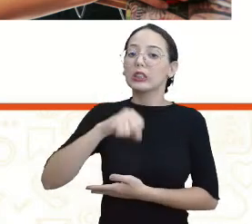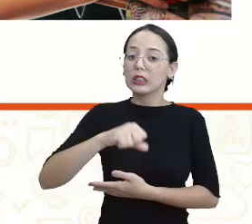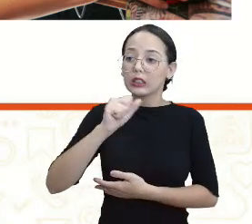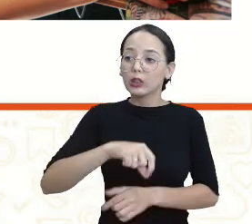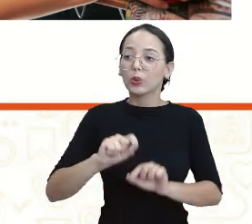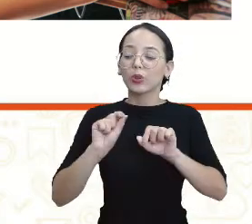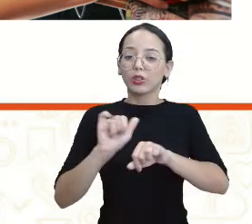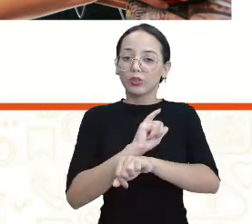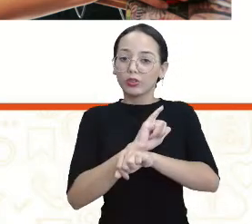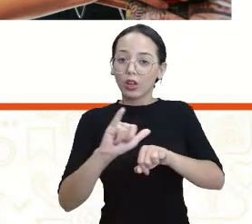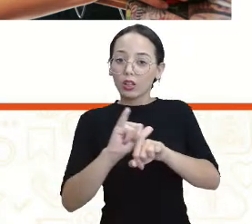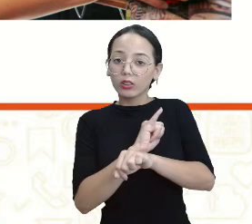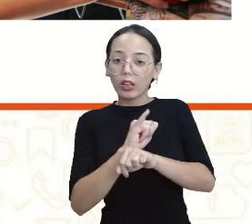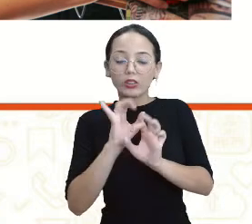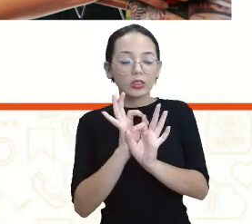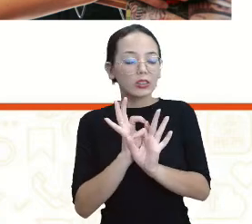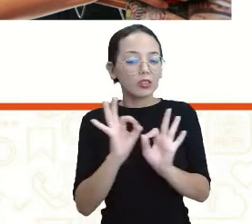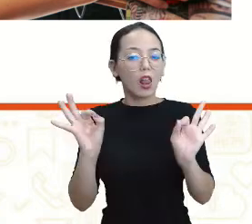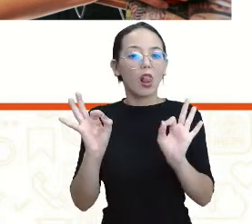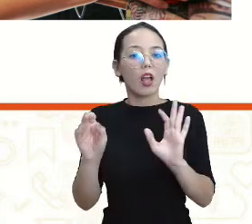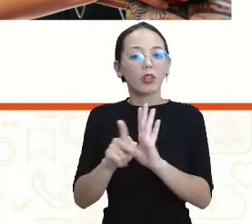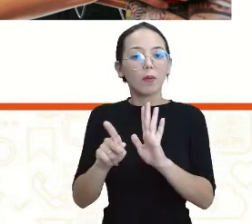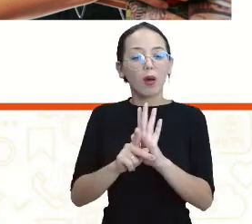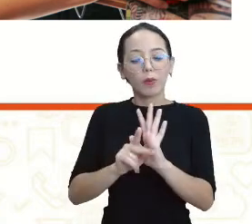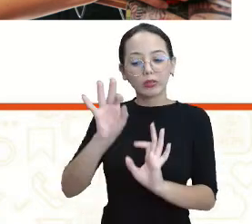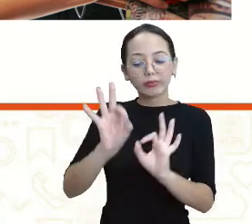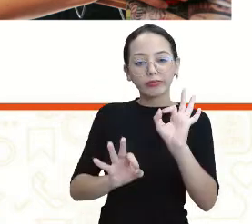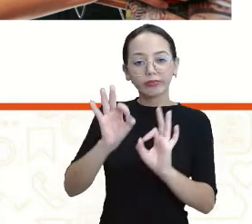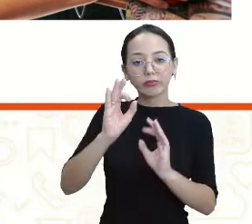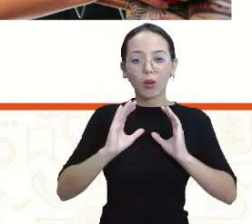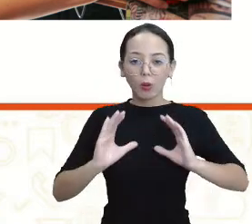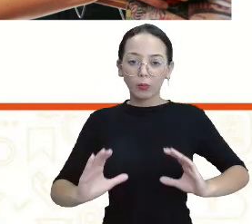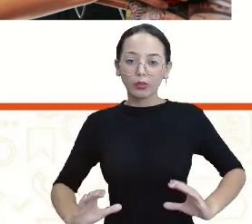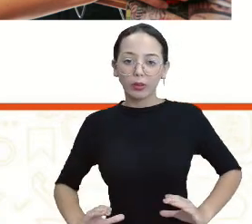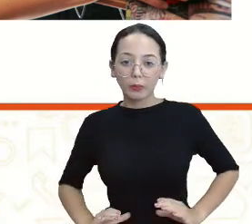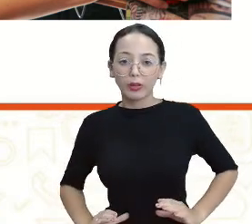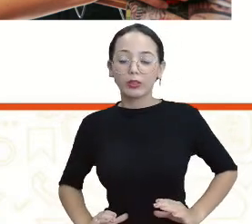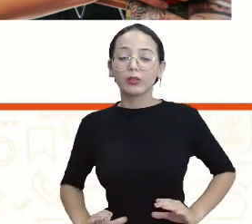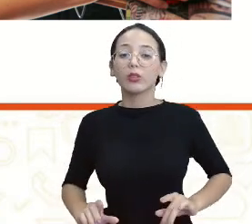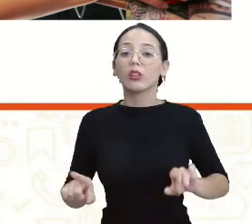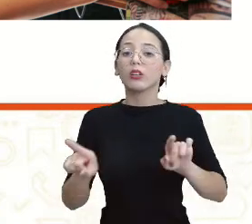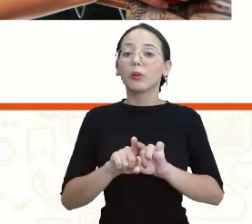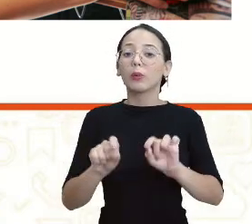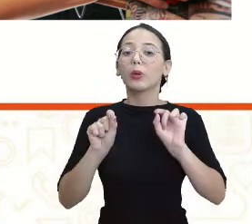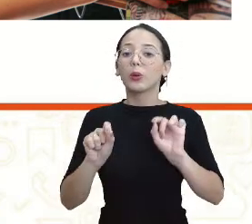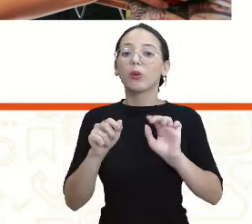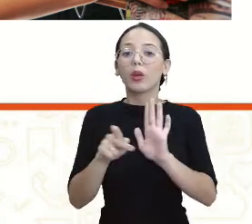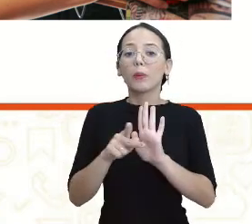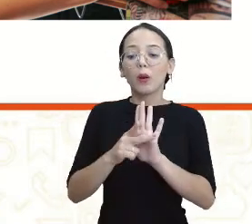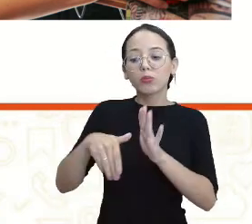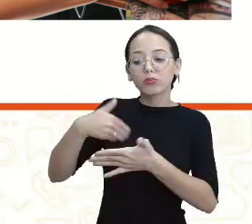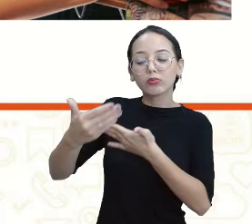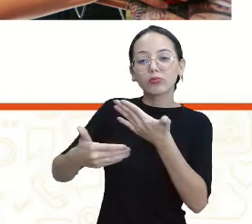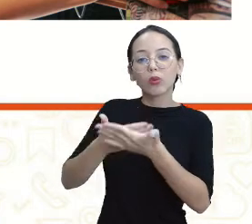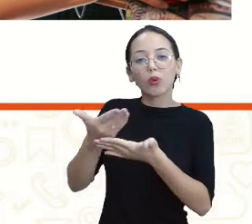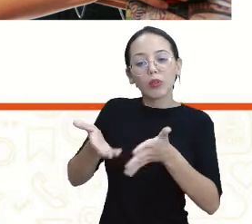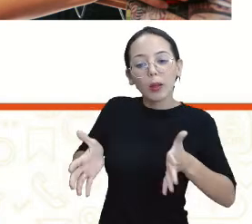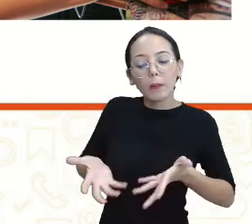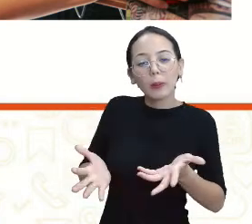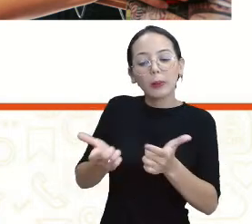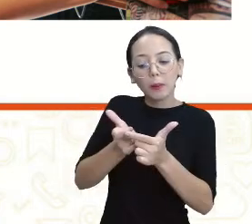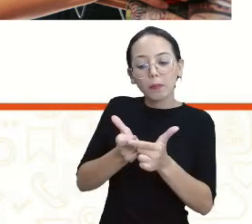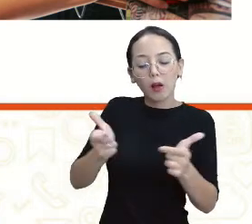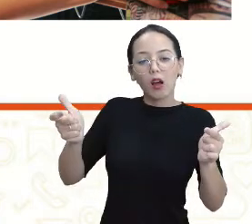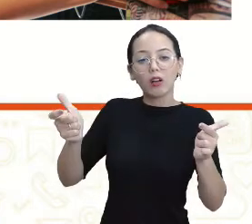uma estratégia excelente para o manejo de comportamento, né? Além de propiciar desenvolvimentos